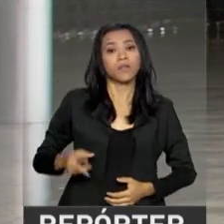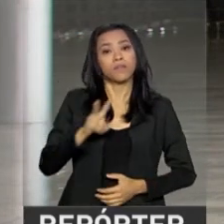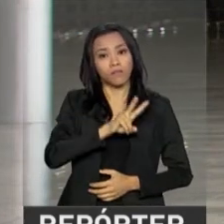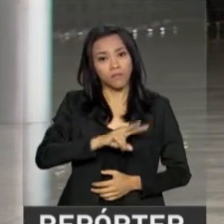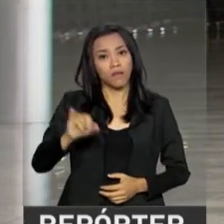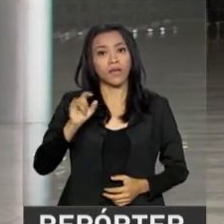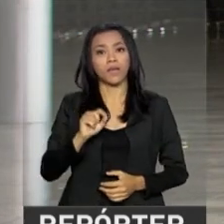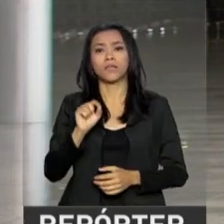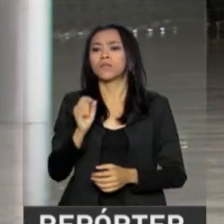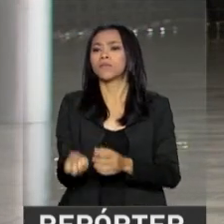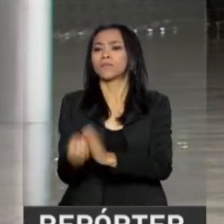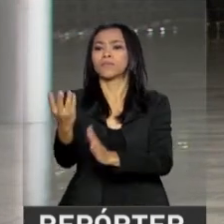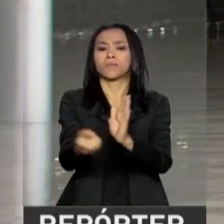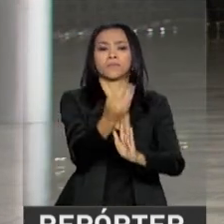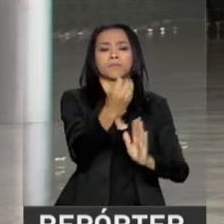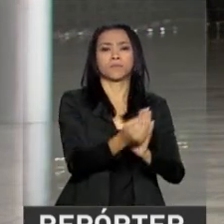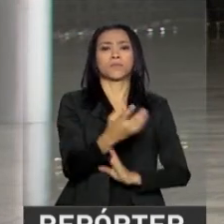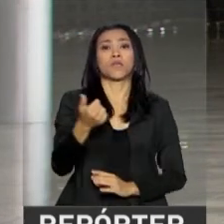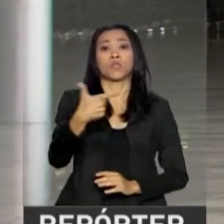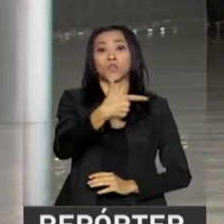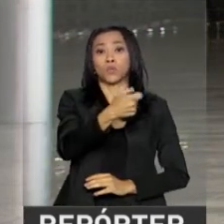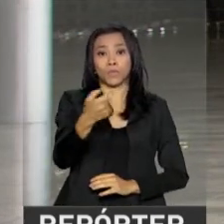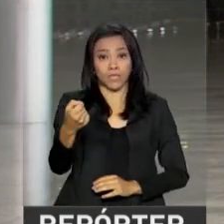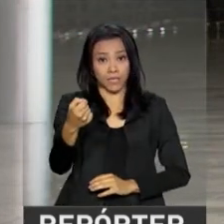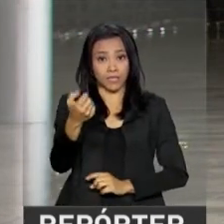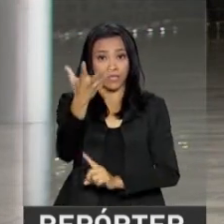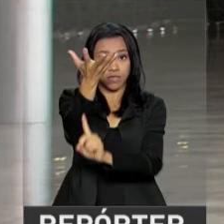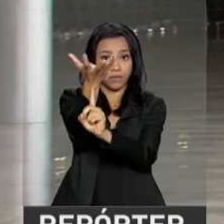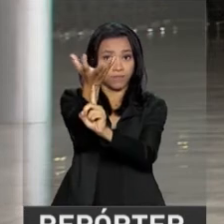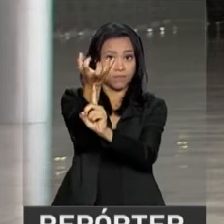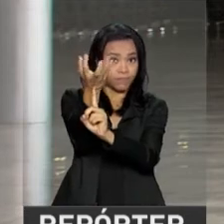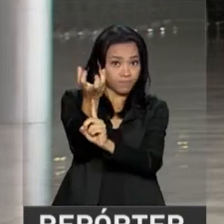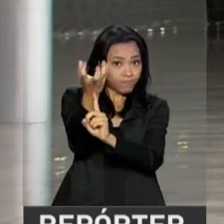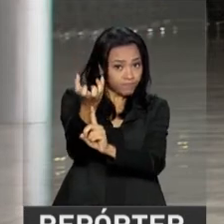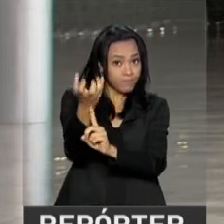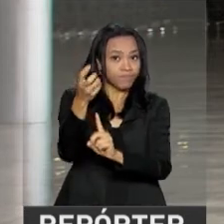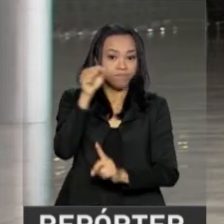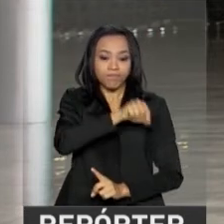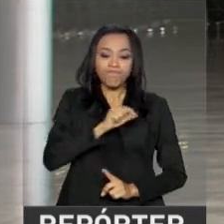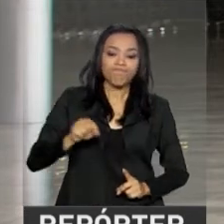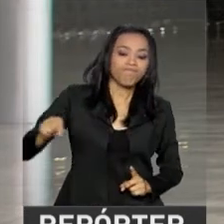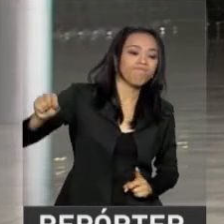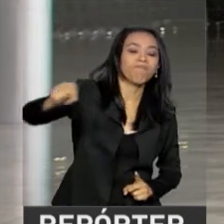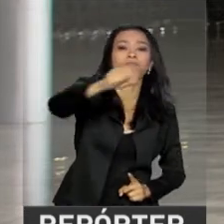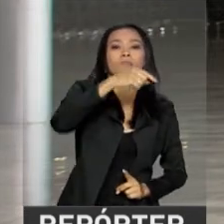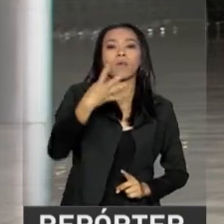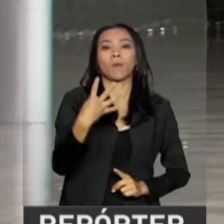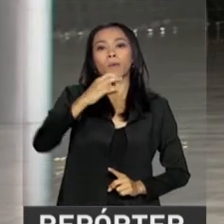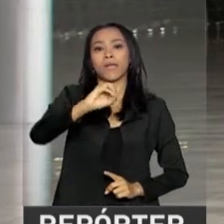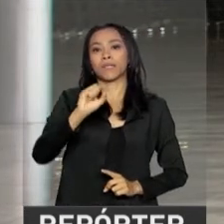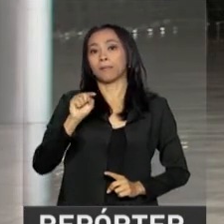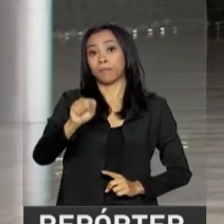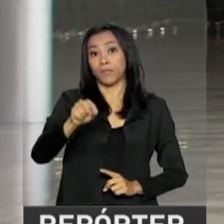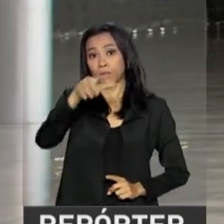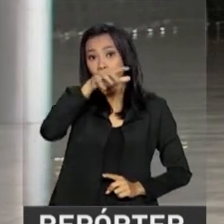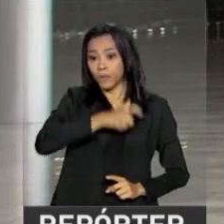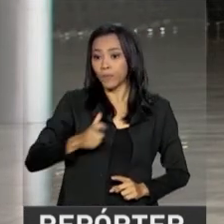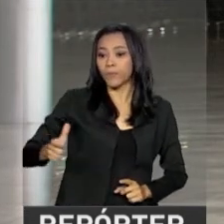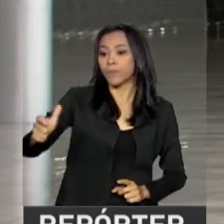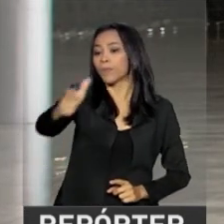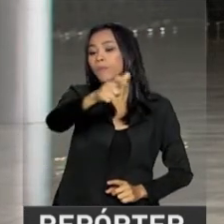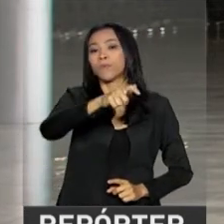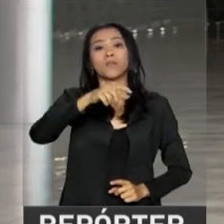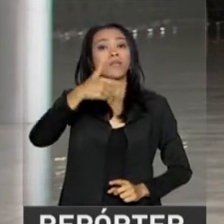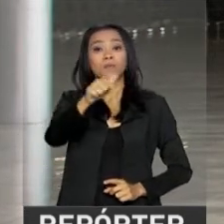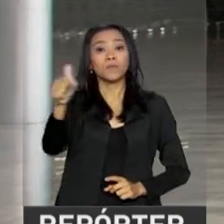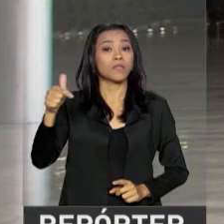200 antenas por dia atendendo até 40 mil áreas que não contam com conexão de internet